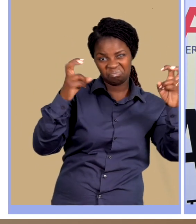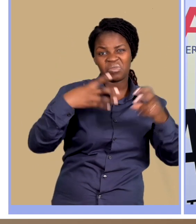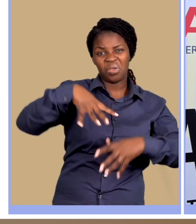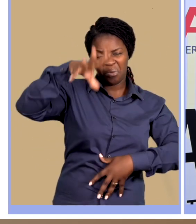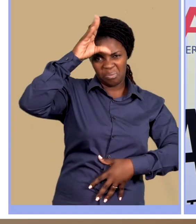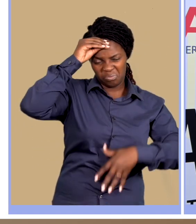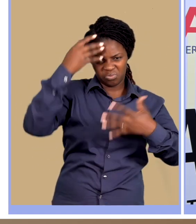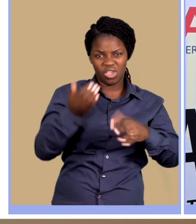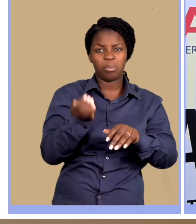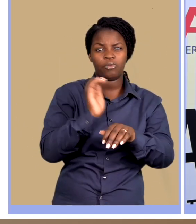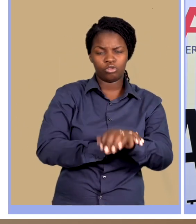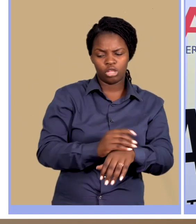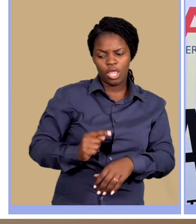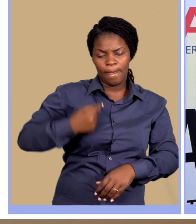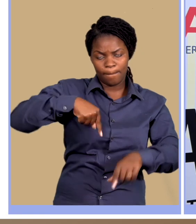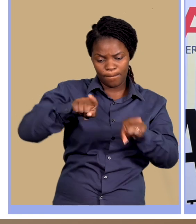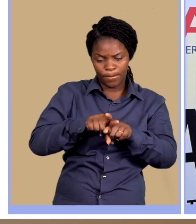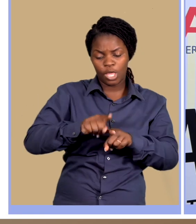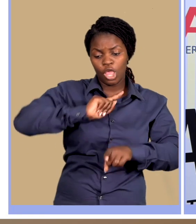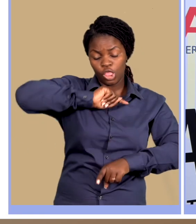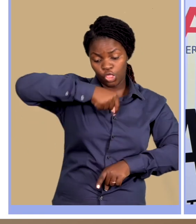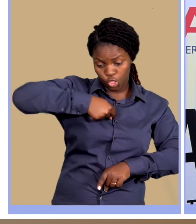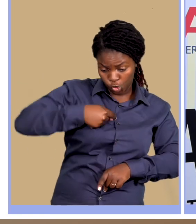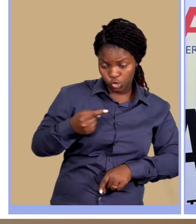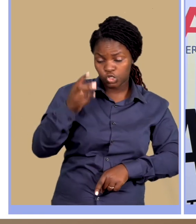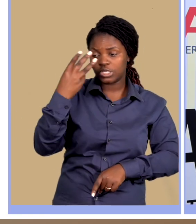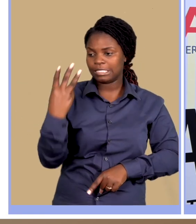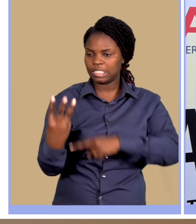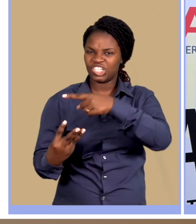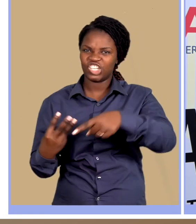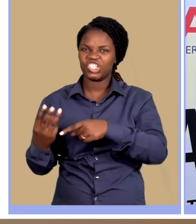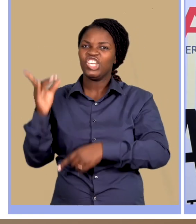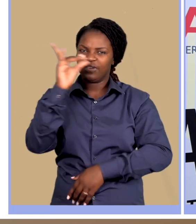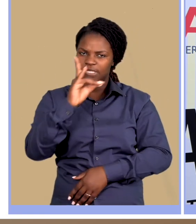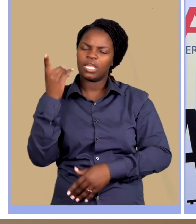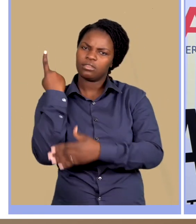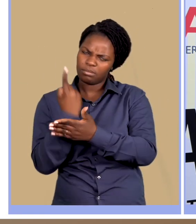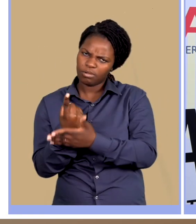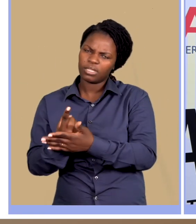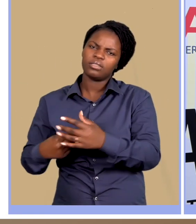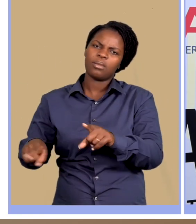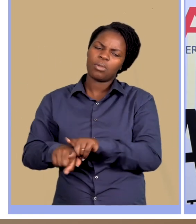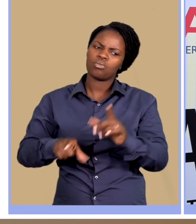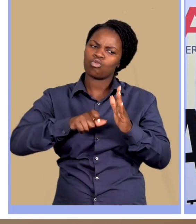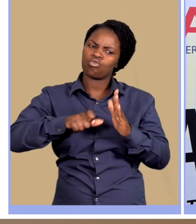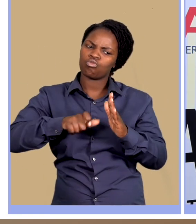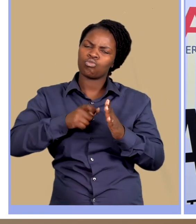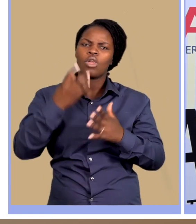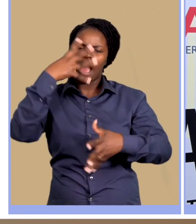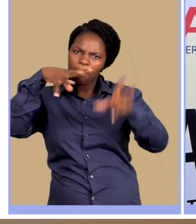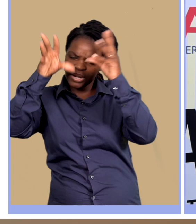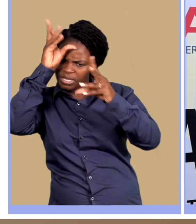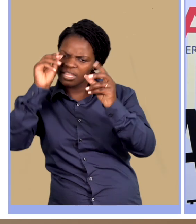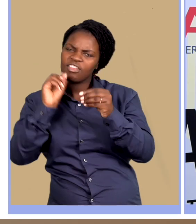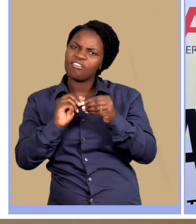saibam melhor nos representar nos casos em que está-se a discutir, por exemplo, medidas de resgate,